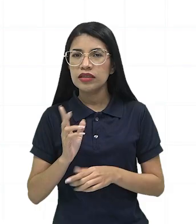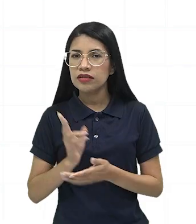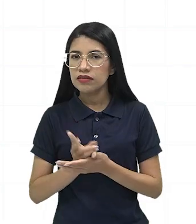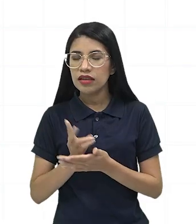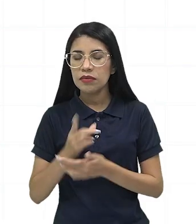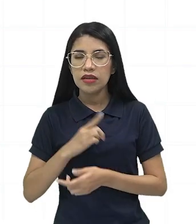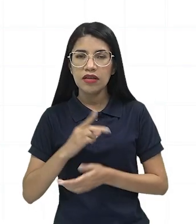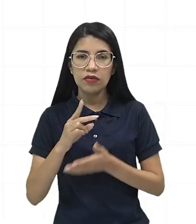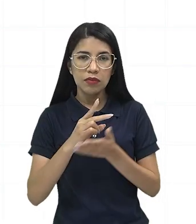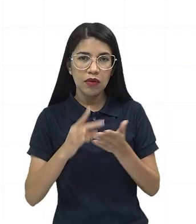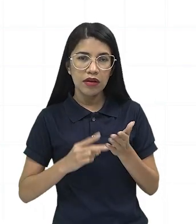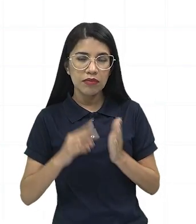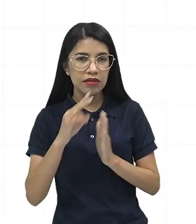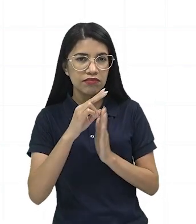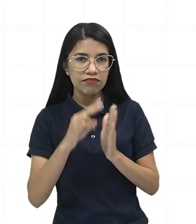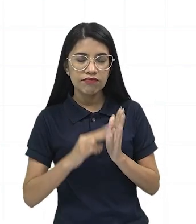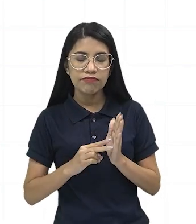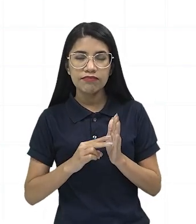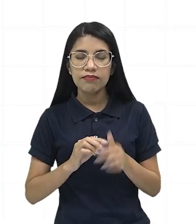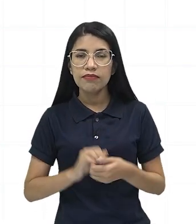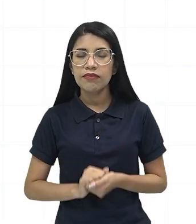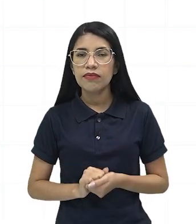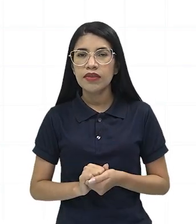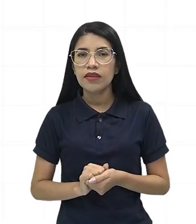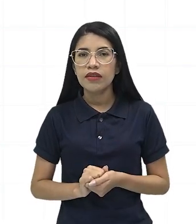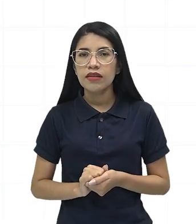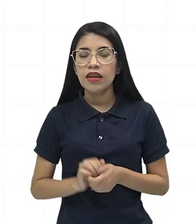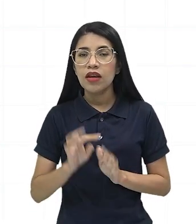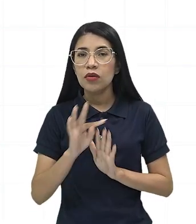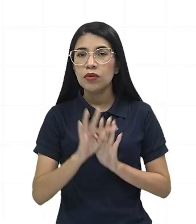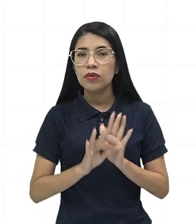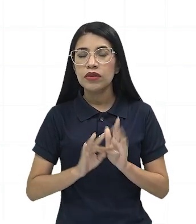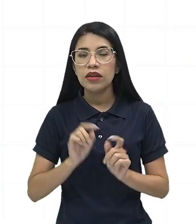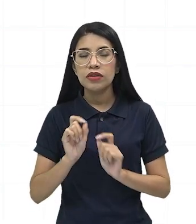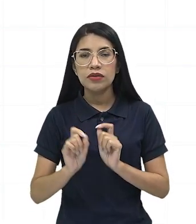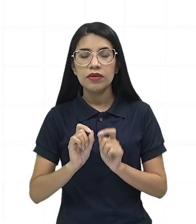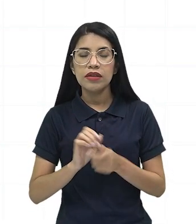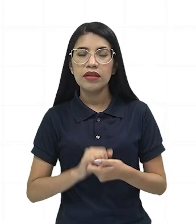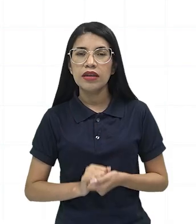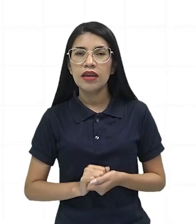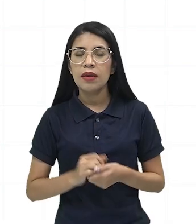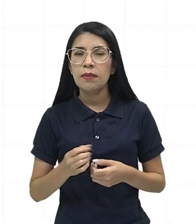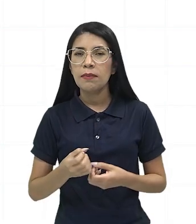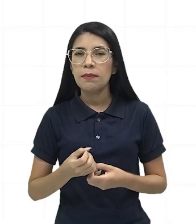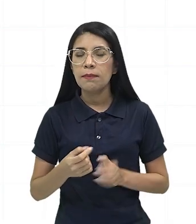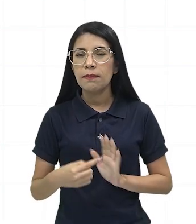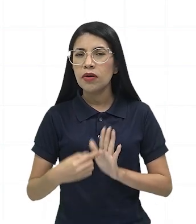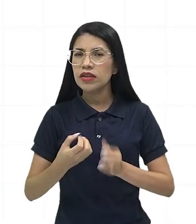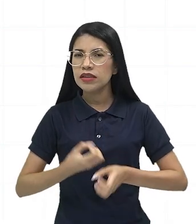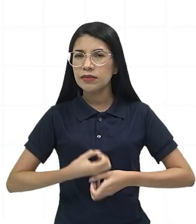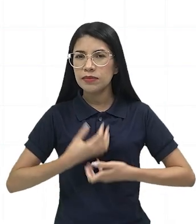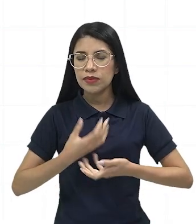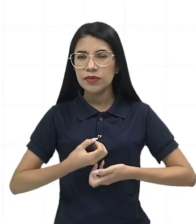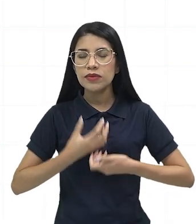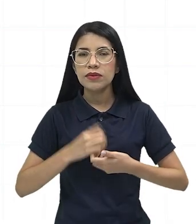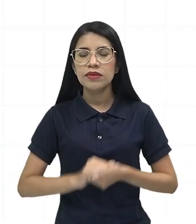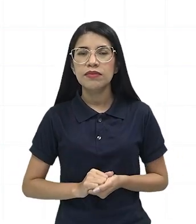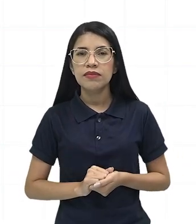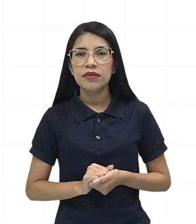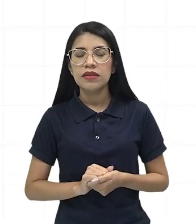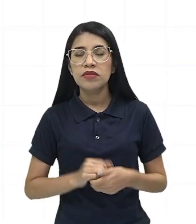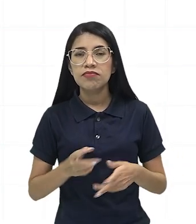de poemas, começando pelo gênero lírico, texto de caráter emocional. Então é aqui que nós vemos a parte